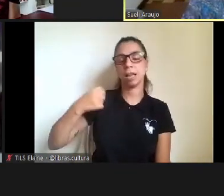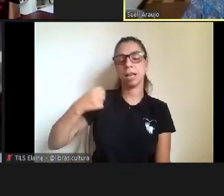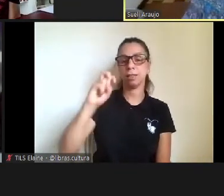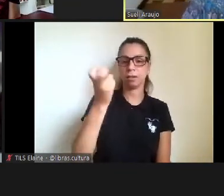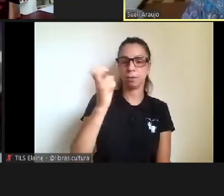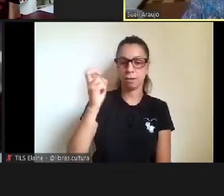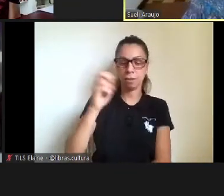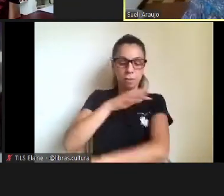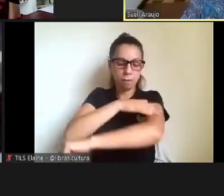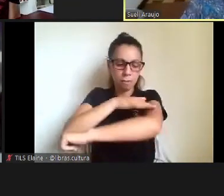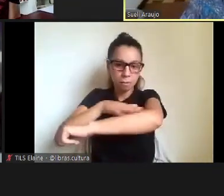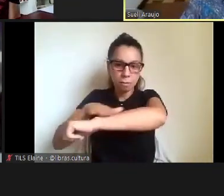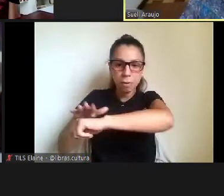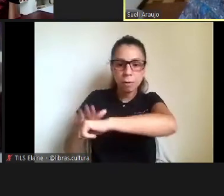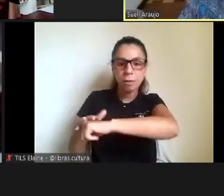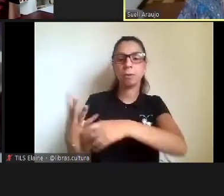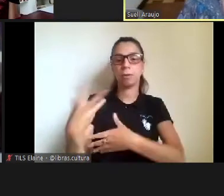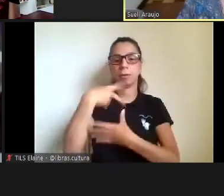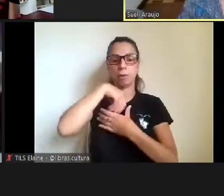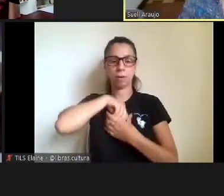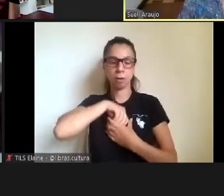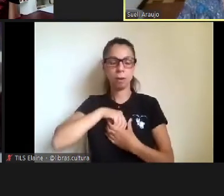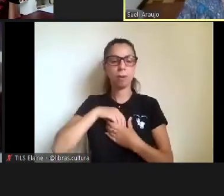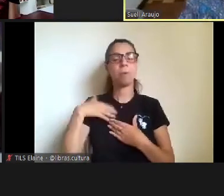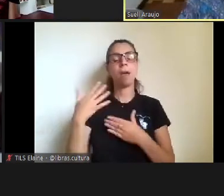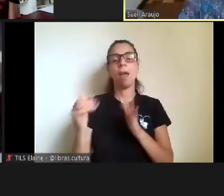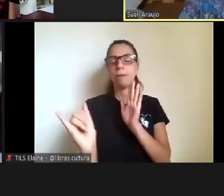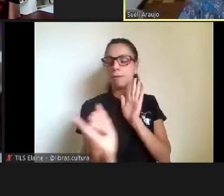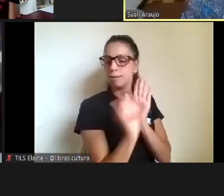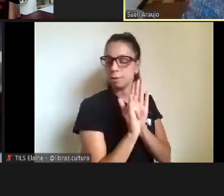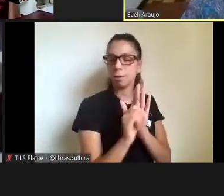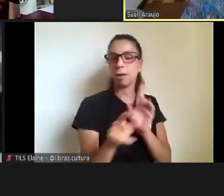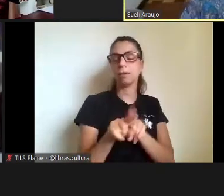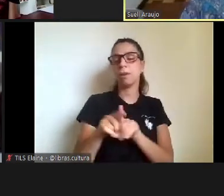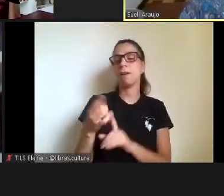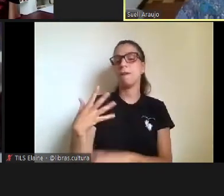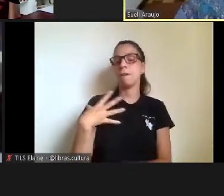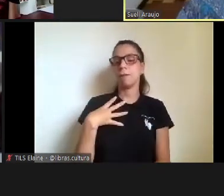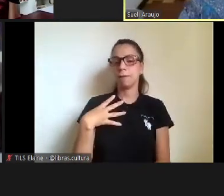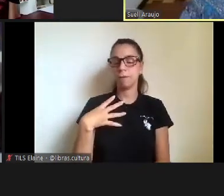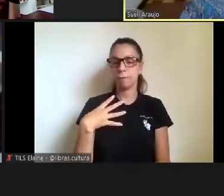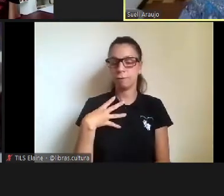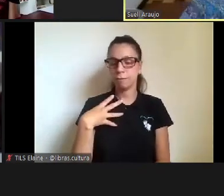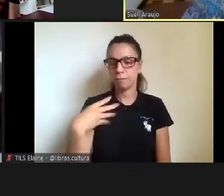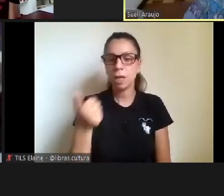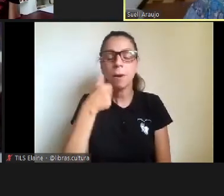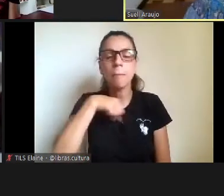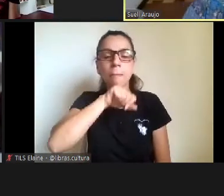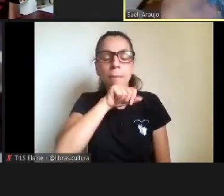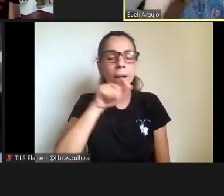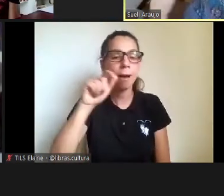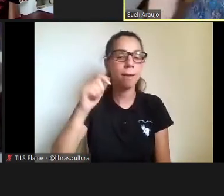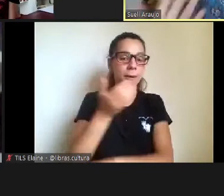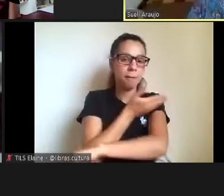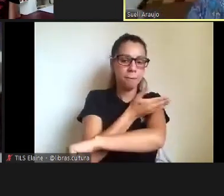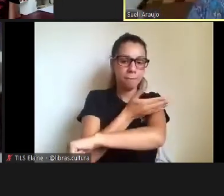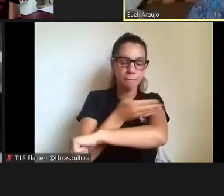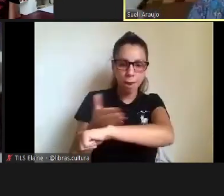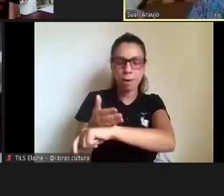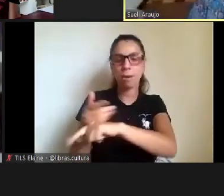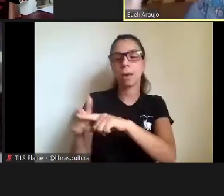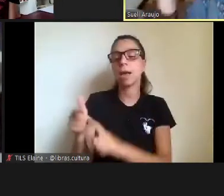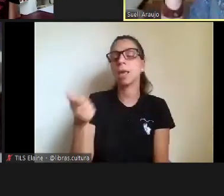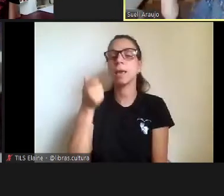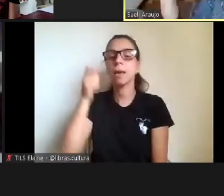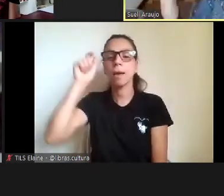pele, no meu corpo, está impregnada a minha ascendência, filha de pai branco e de mãe negra. Atrás de mim, estou no meu ambiente